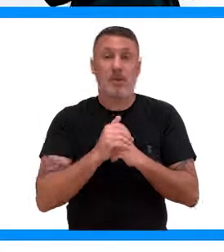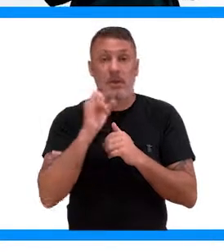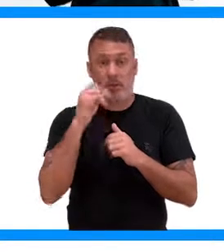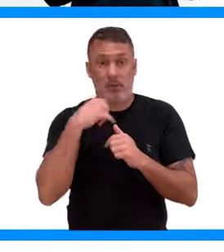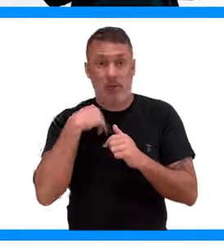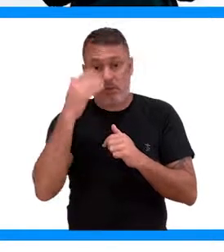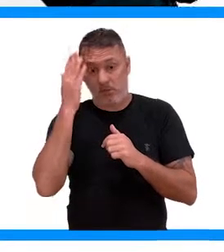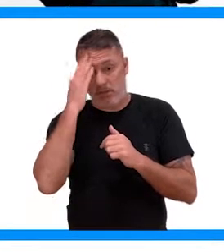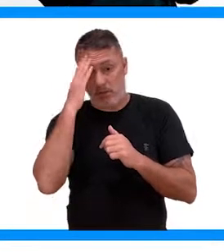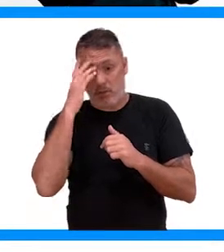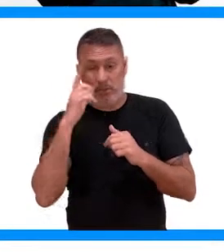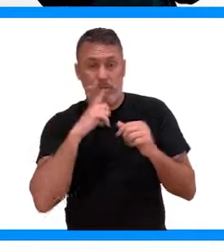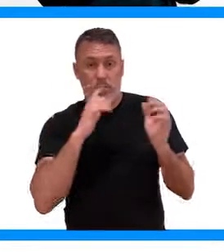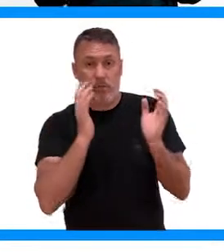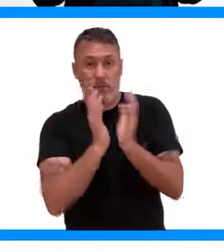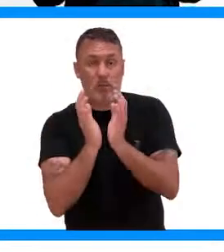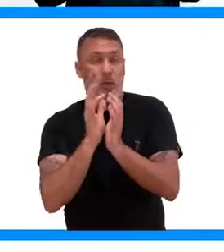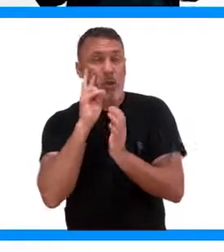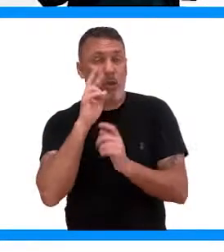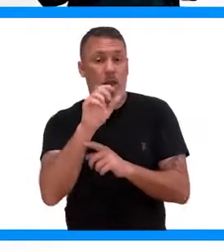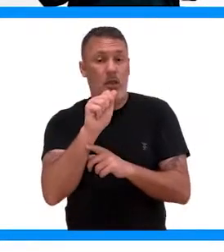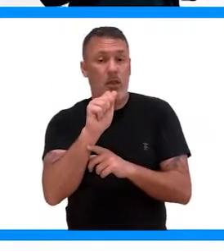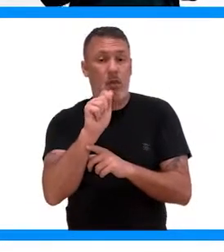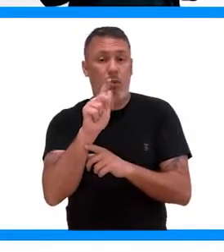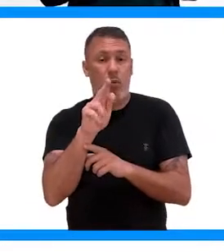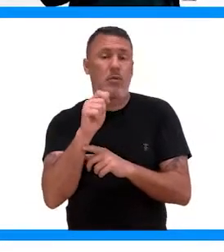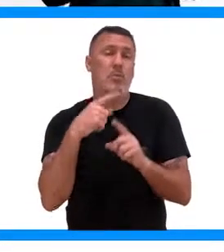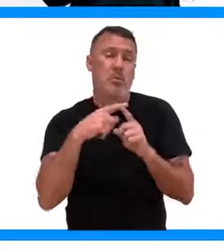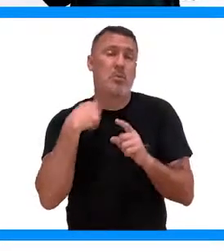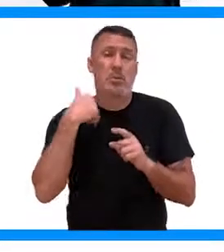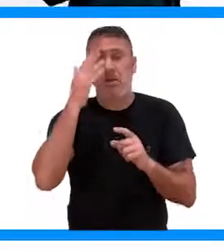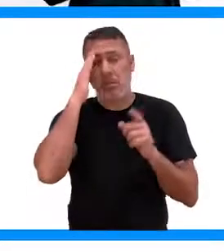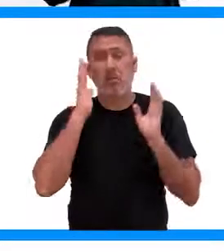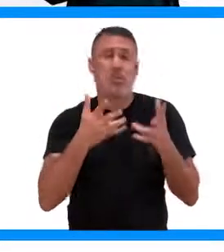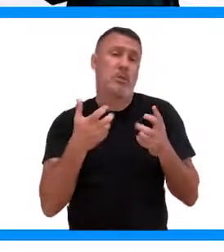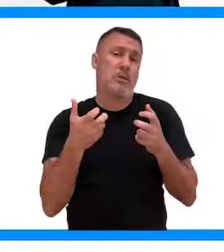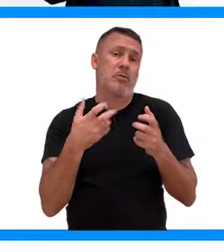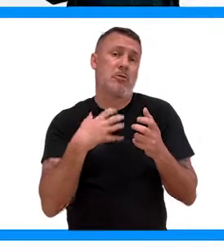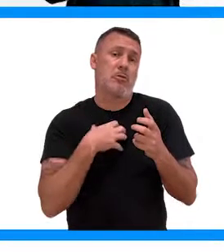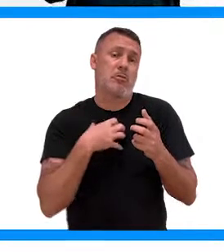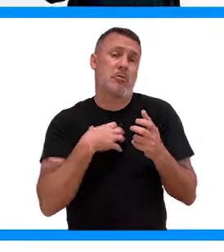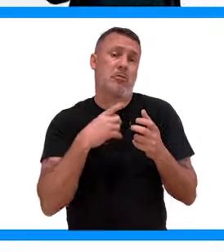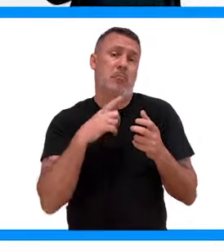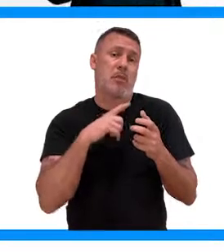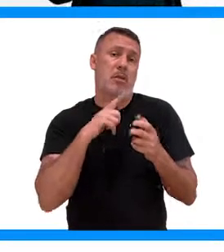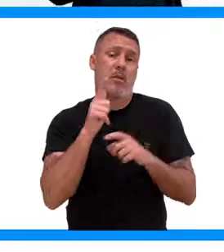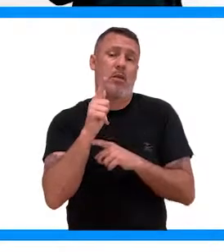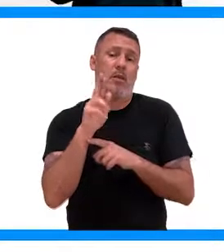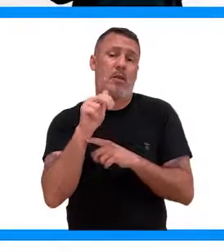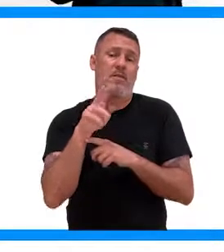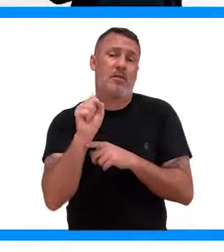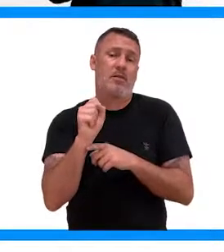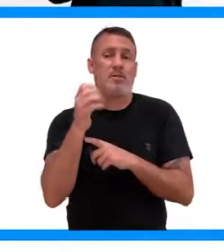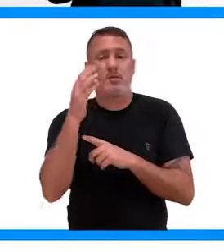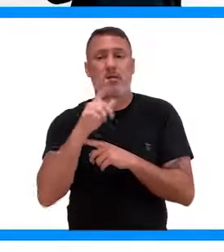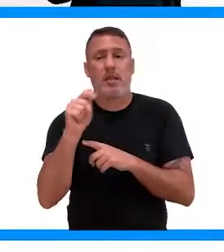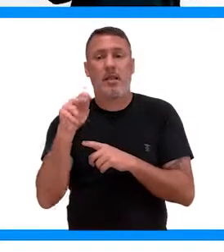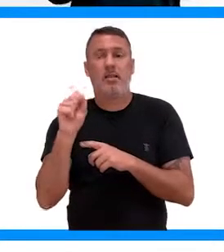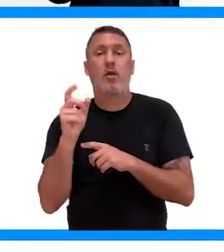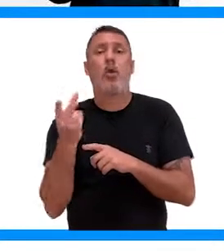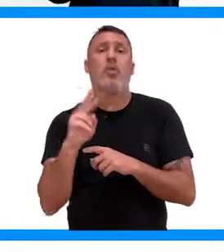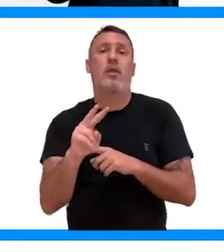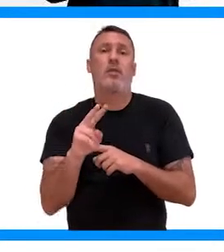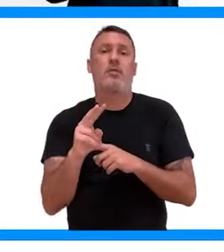fácil, porque se eu sei as agudas, eu praticamente sei, eu sei certamente as graves ou llanas, porque